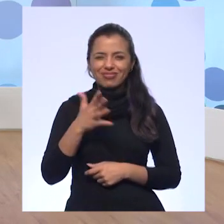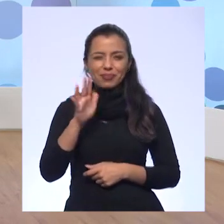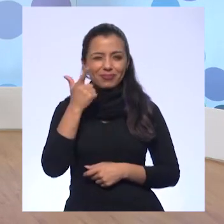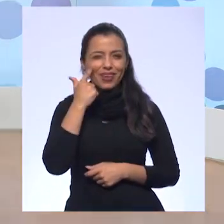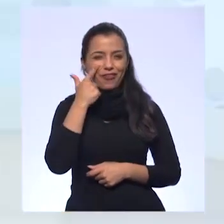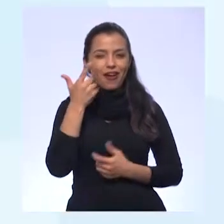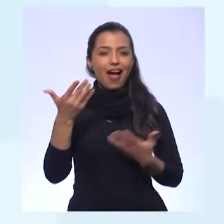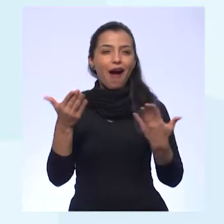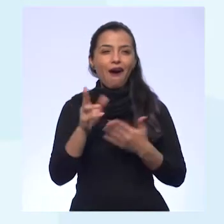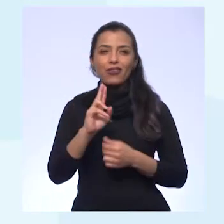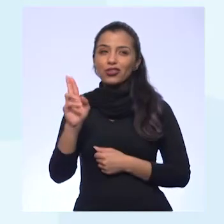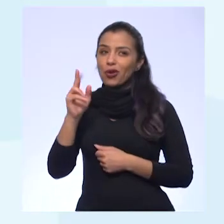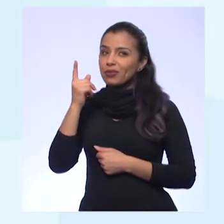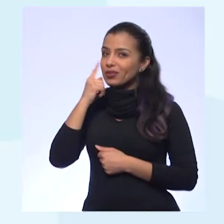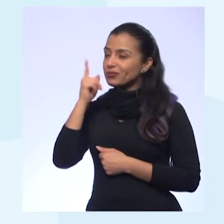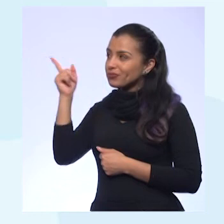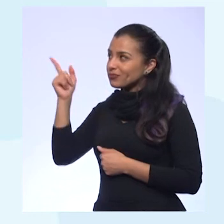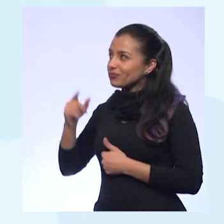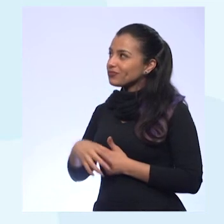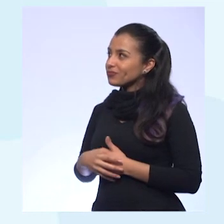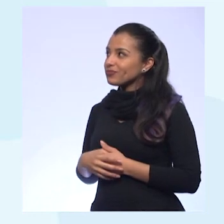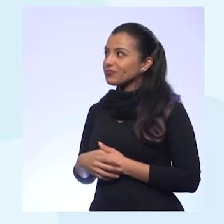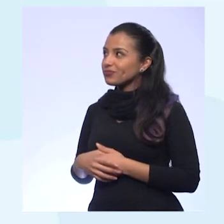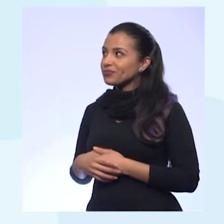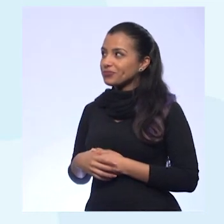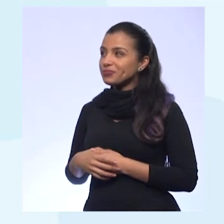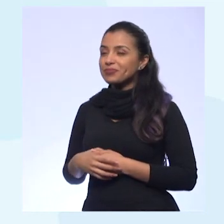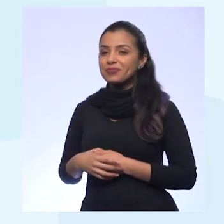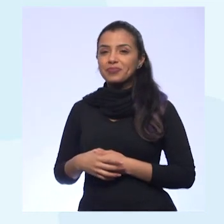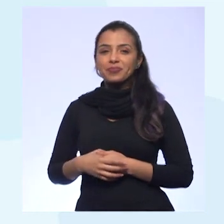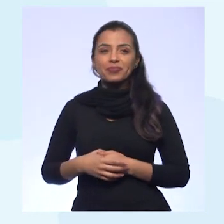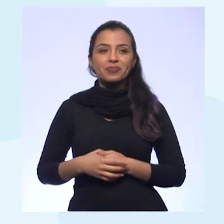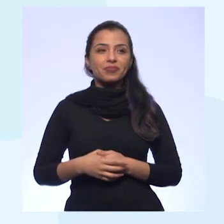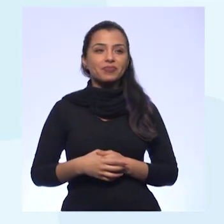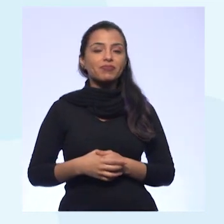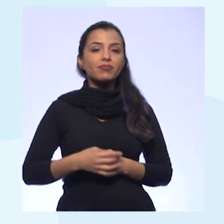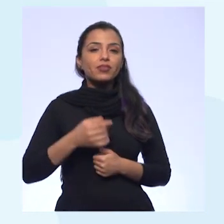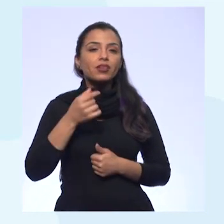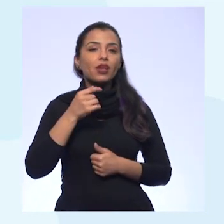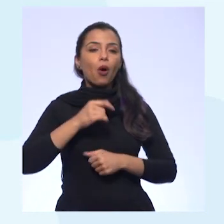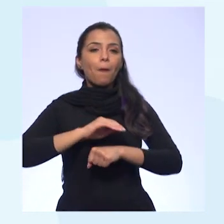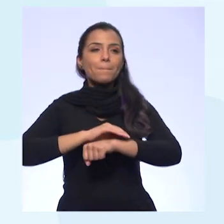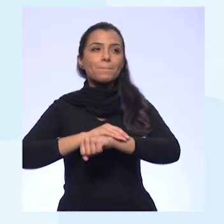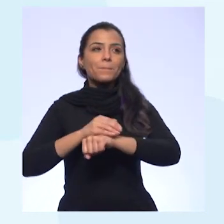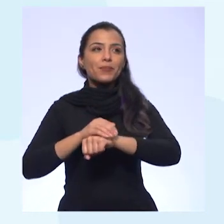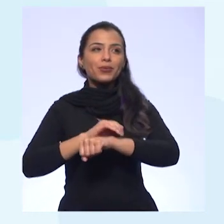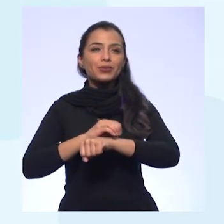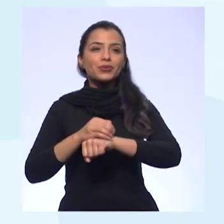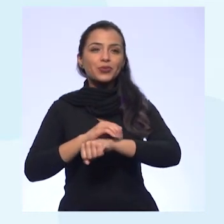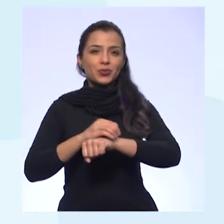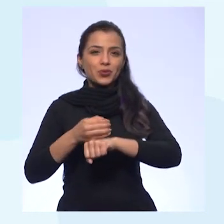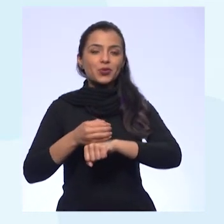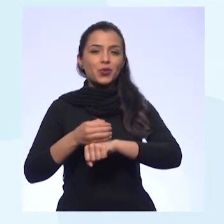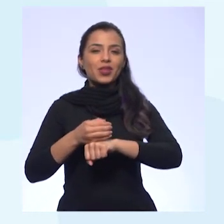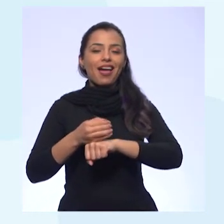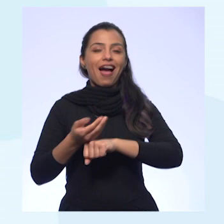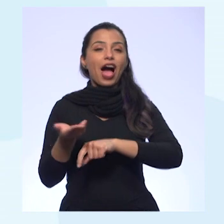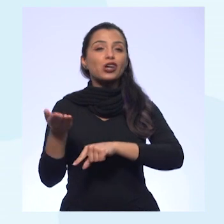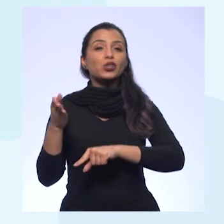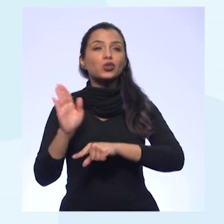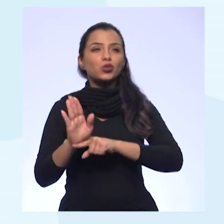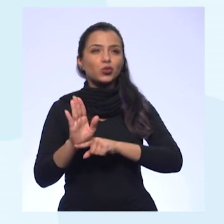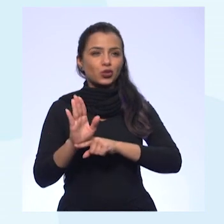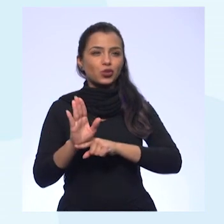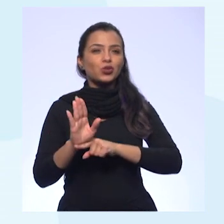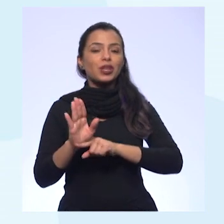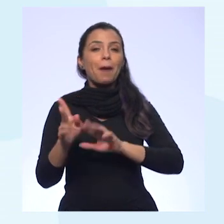ver. Olha só, o masseter é um músculo que está... O professor Edjoel vai mostrar ali no que ele ajuda. É um